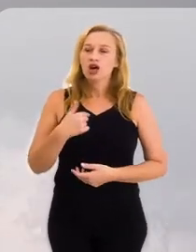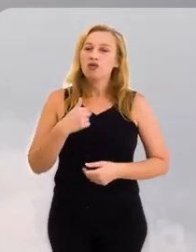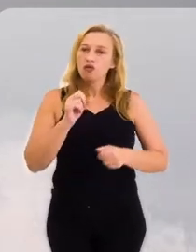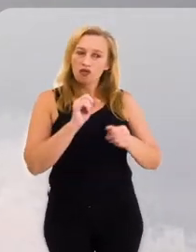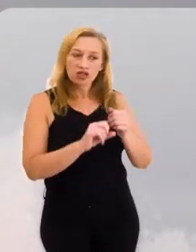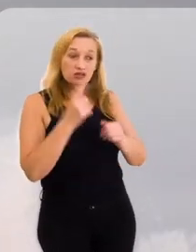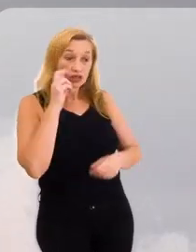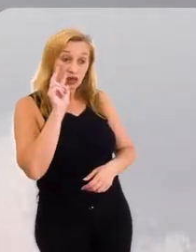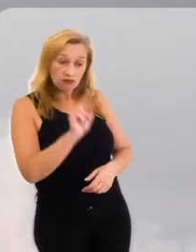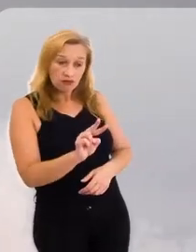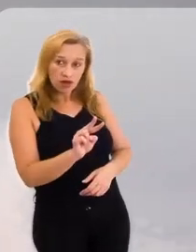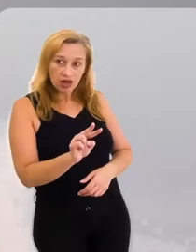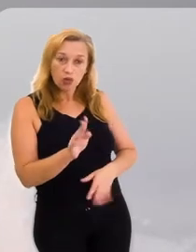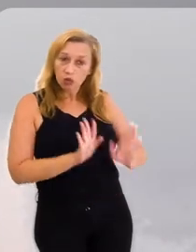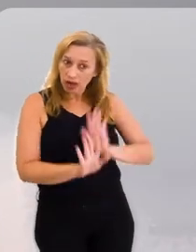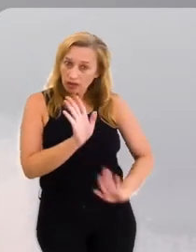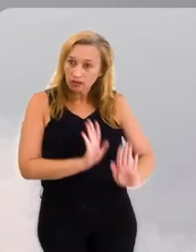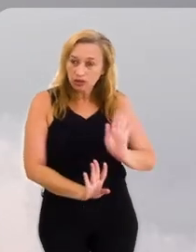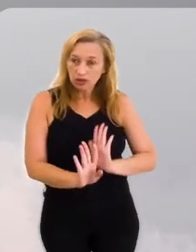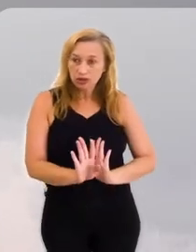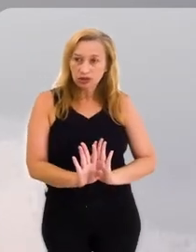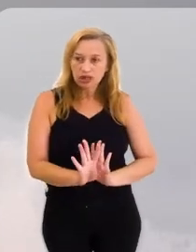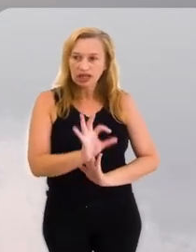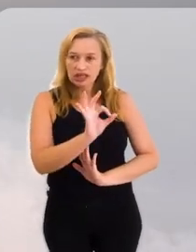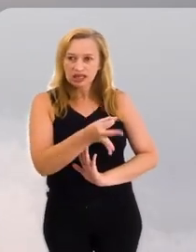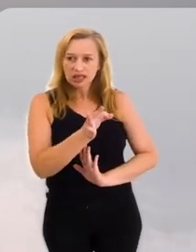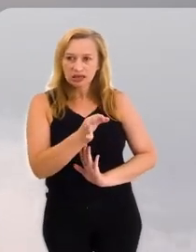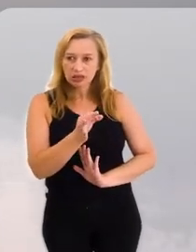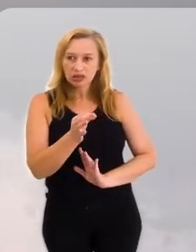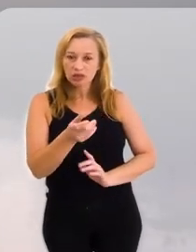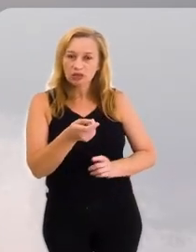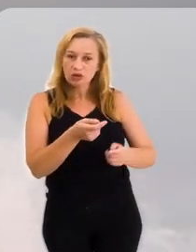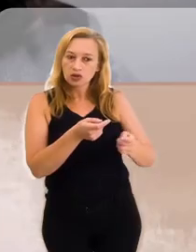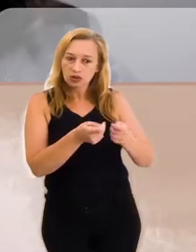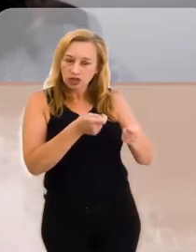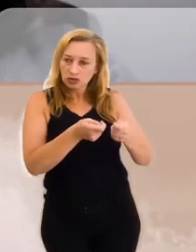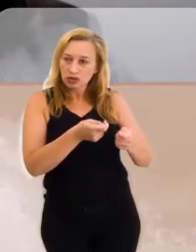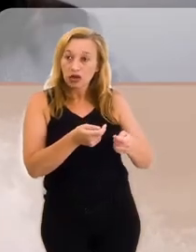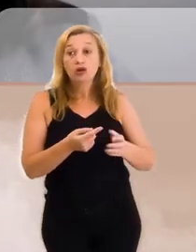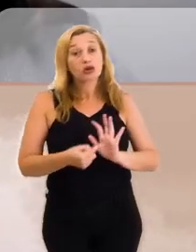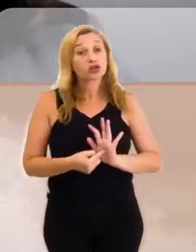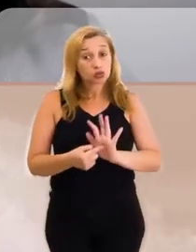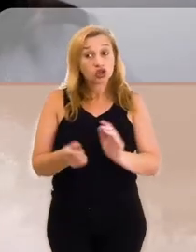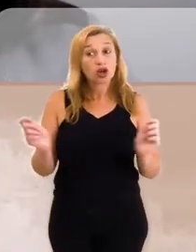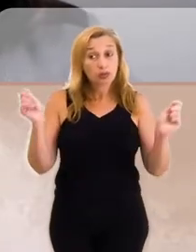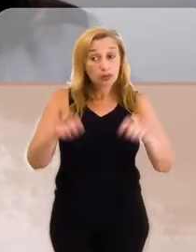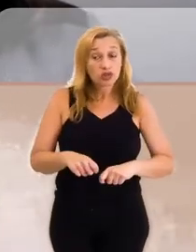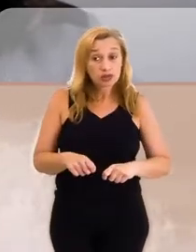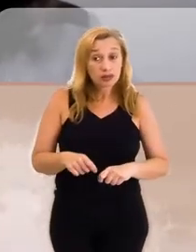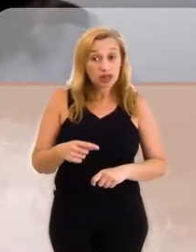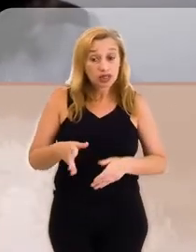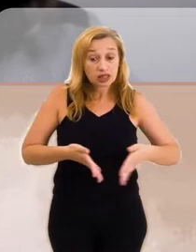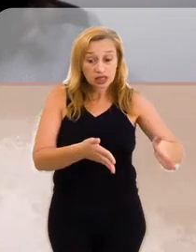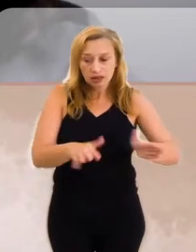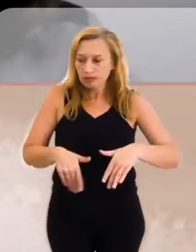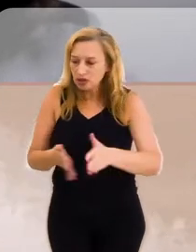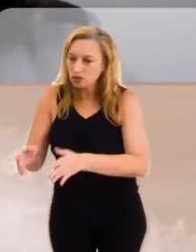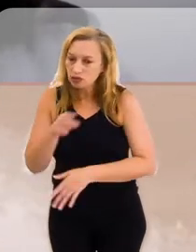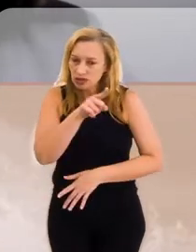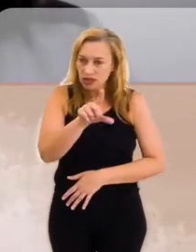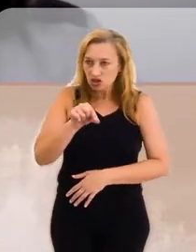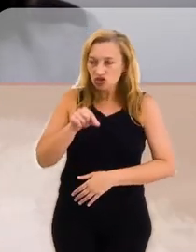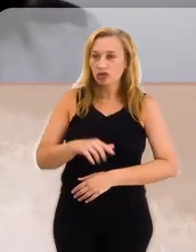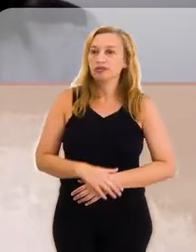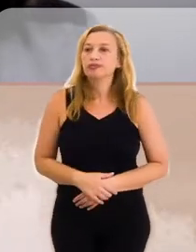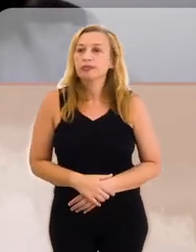sério eu vou fazer você ver qual coisa toma cuidado provavelmente eu vou te mostrar possibilidades filmes